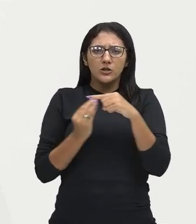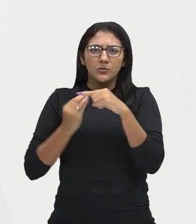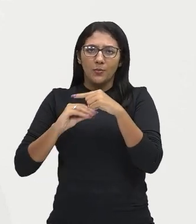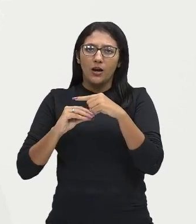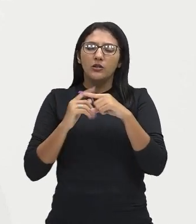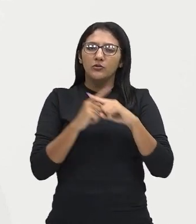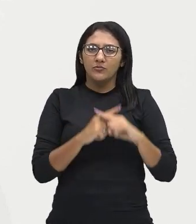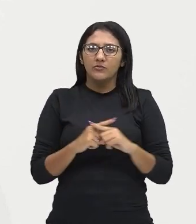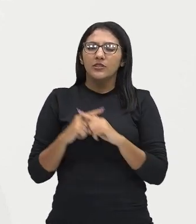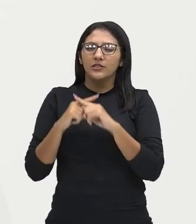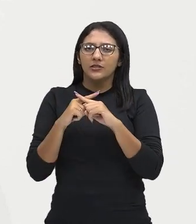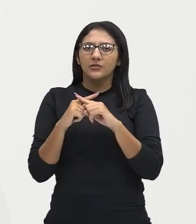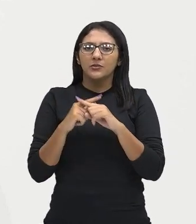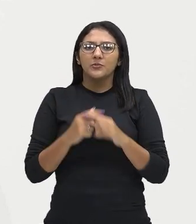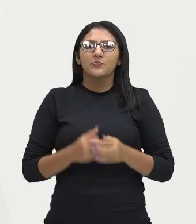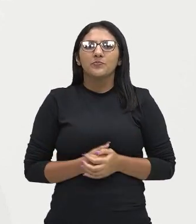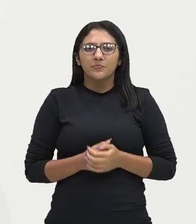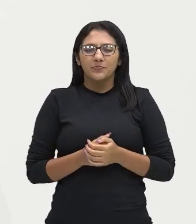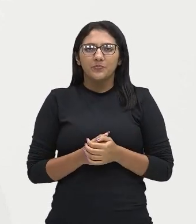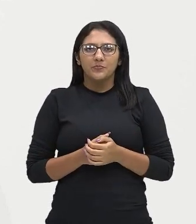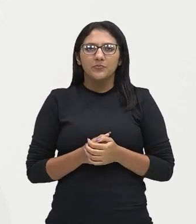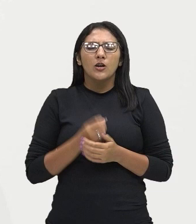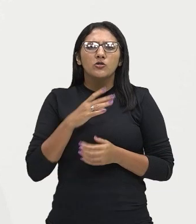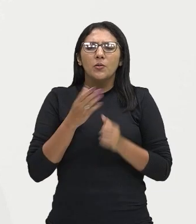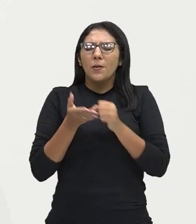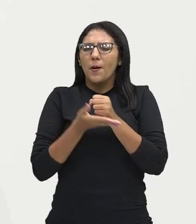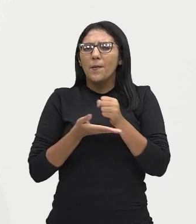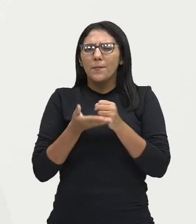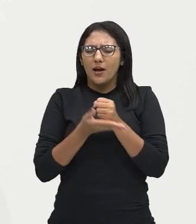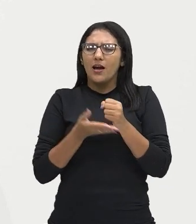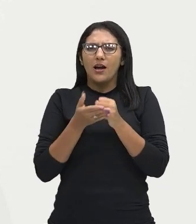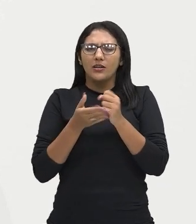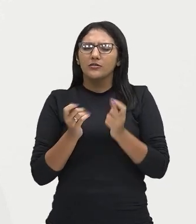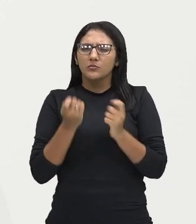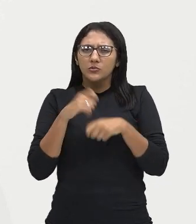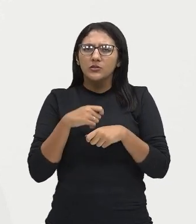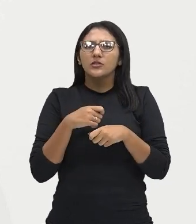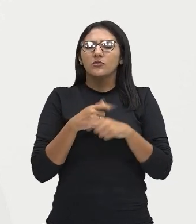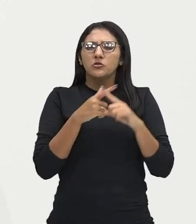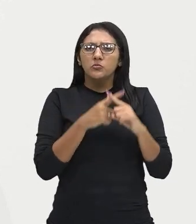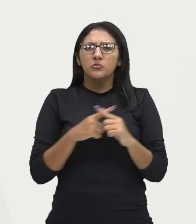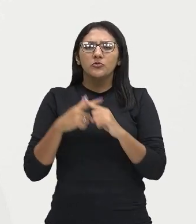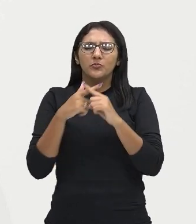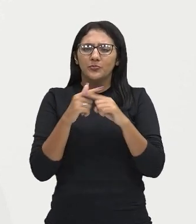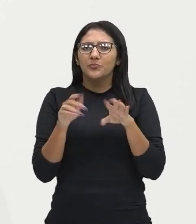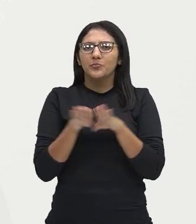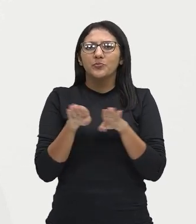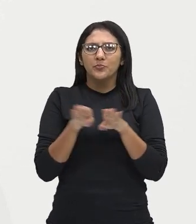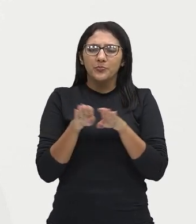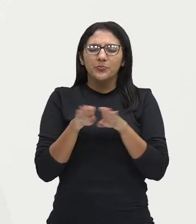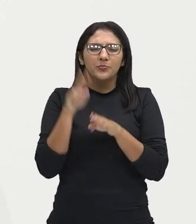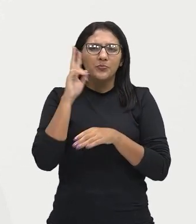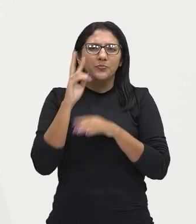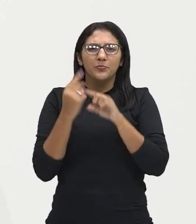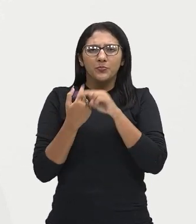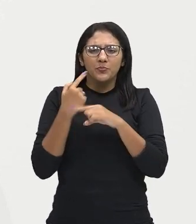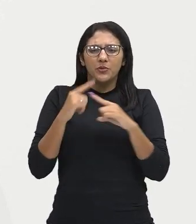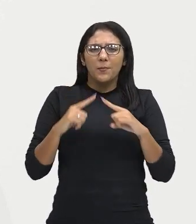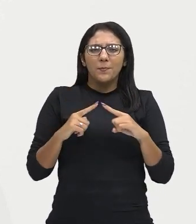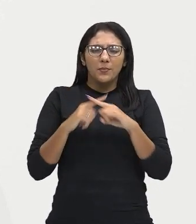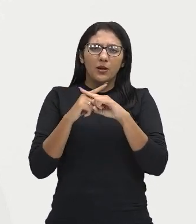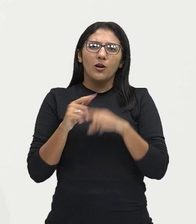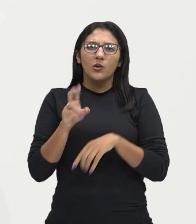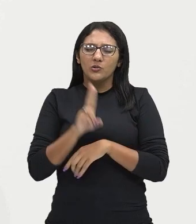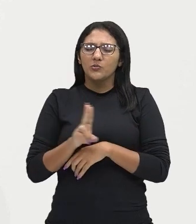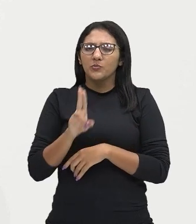vezes denominador. A regra básica lá também da multiplicação de fração, multiplicar a fração, a gente multiplica sempre o numerador